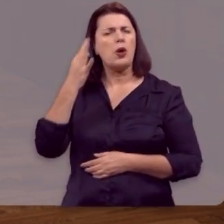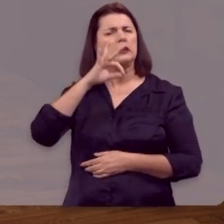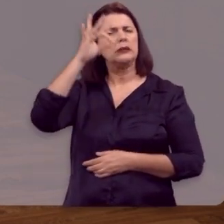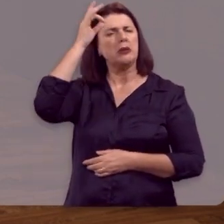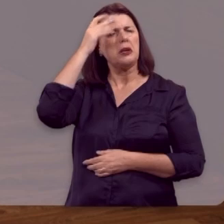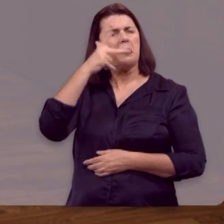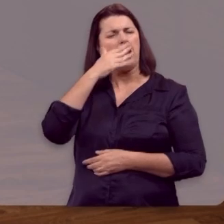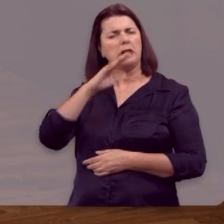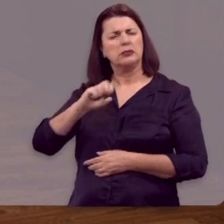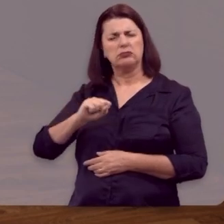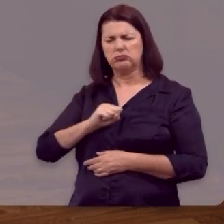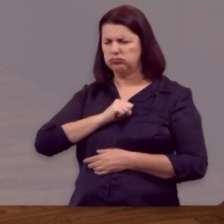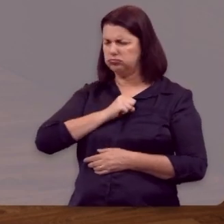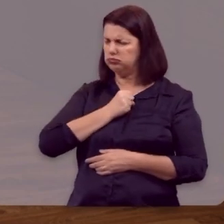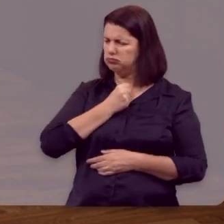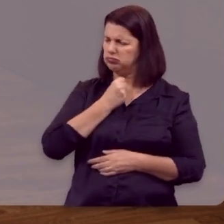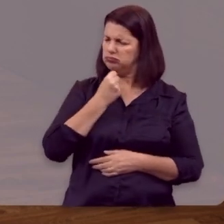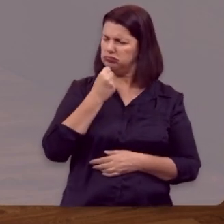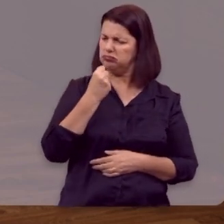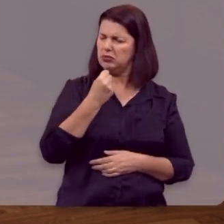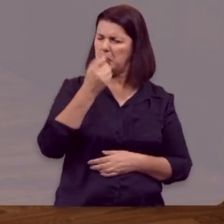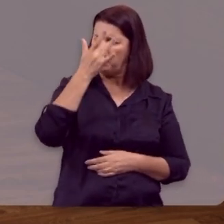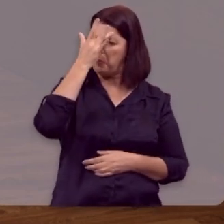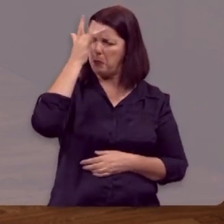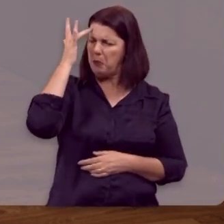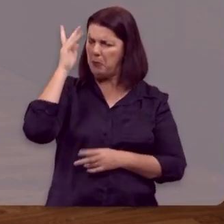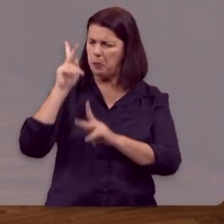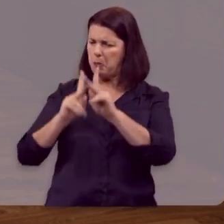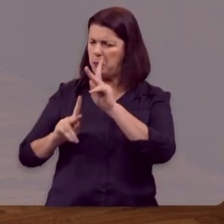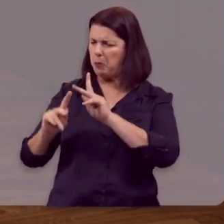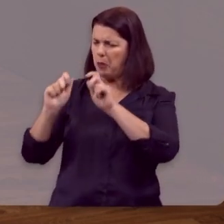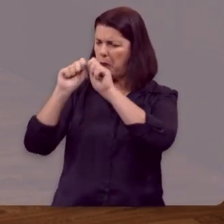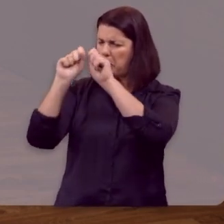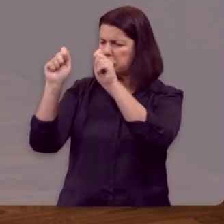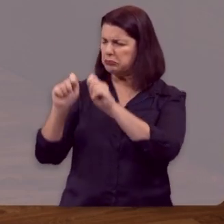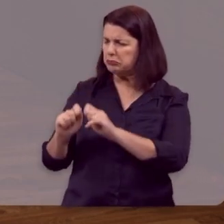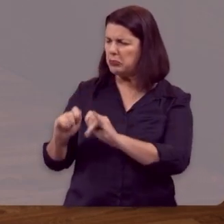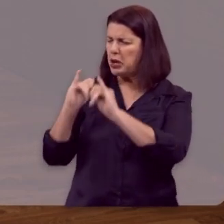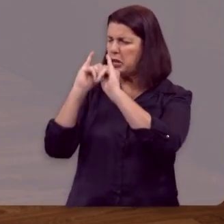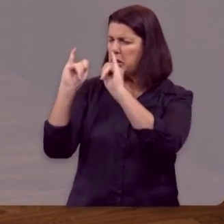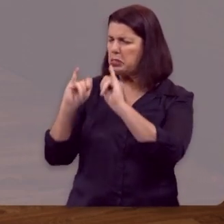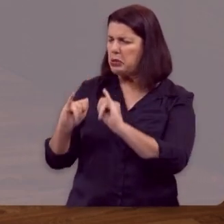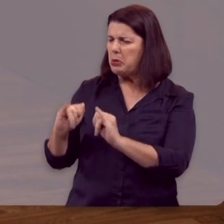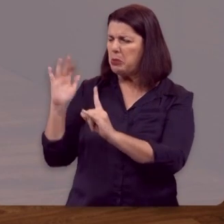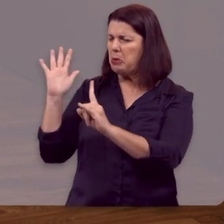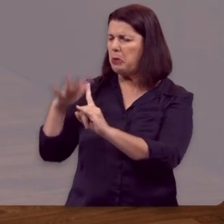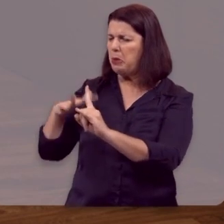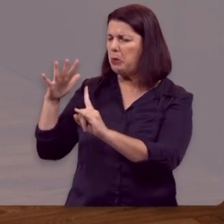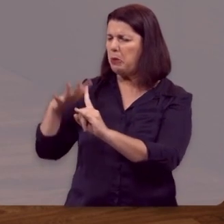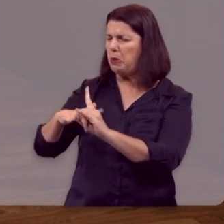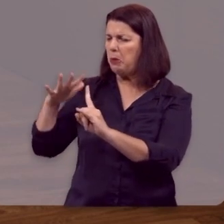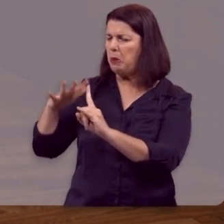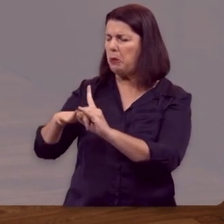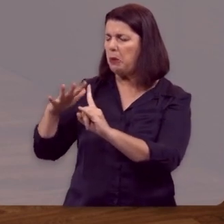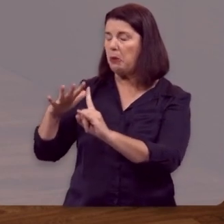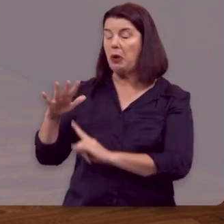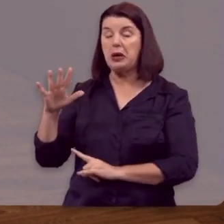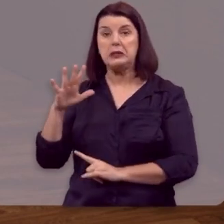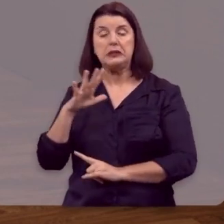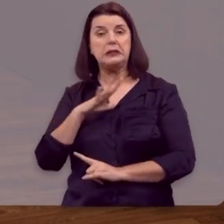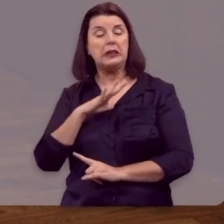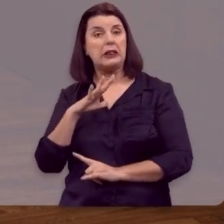revoltou por causa da idolatria dominante na cidade. Atenas era uma